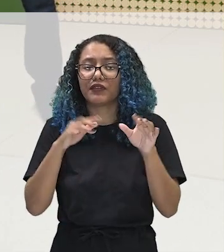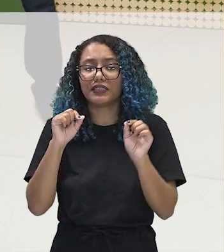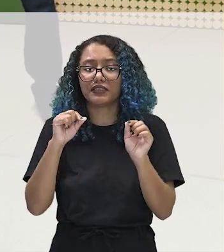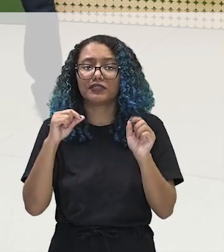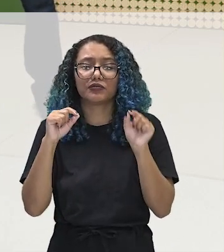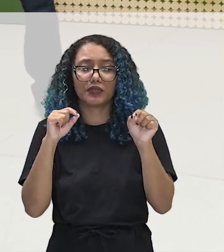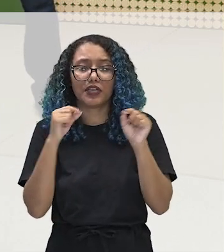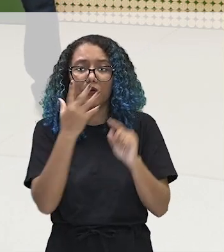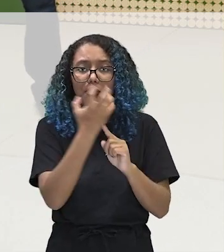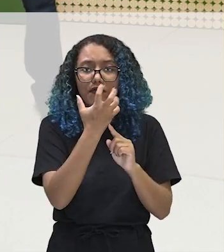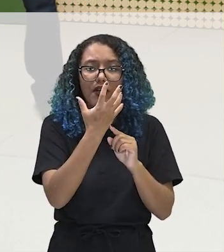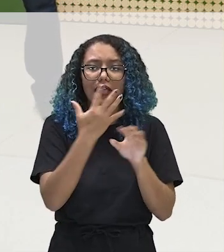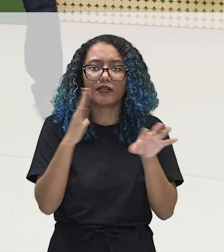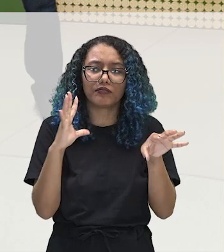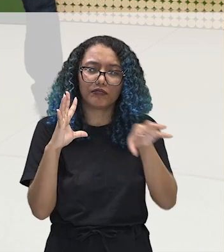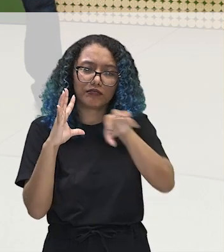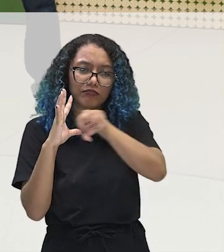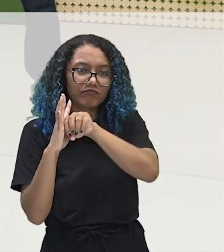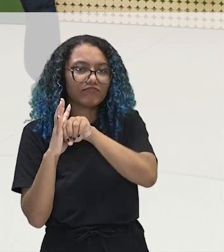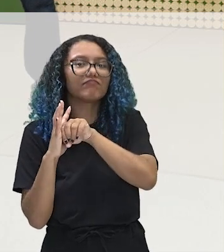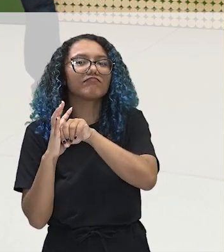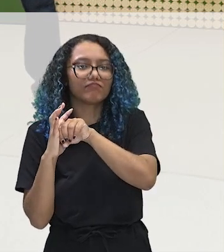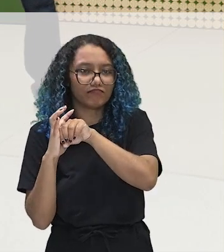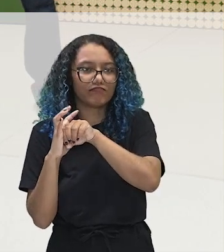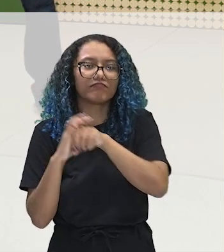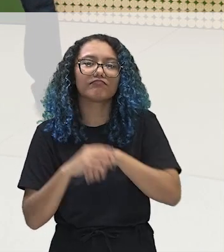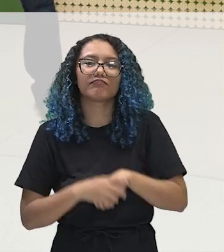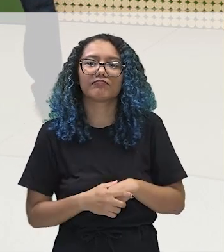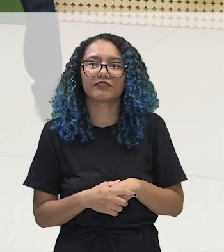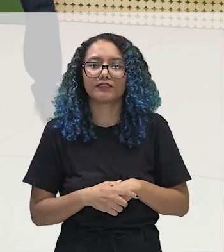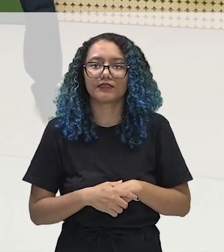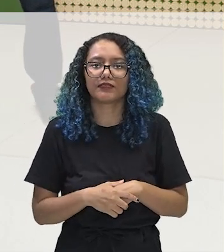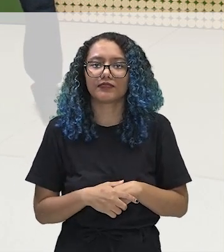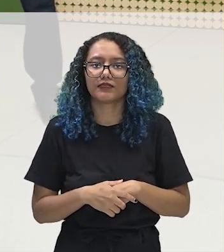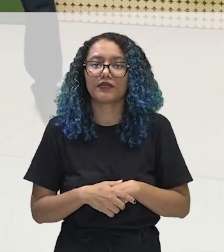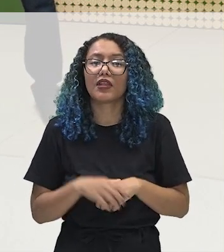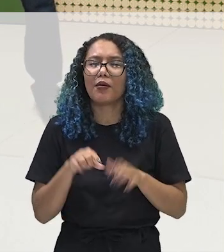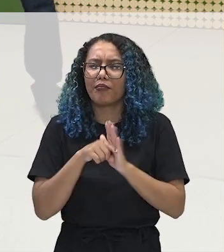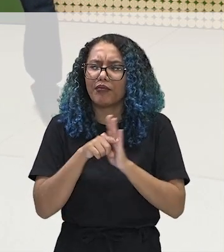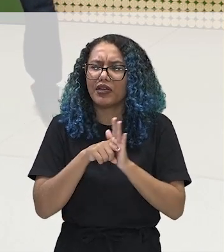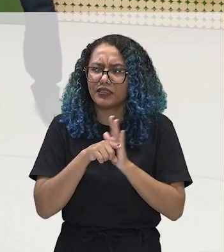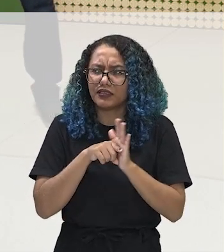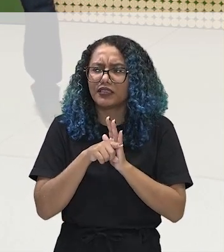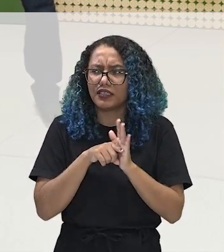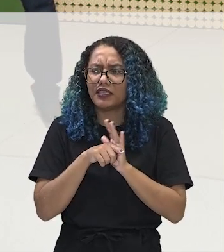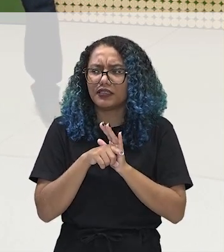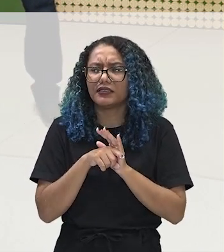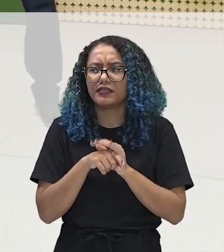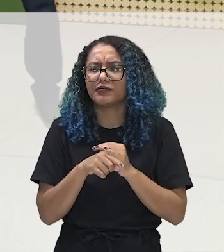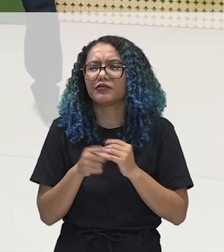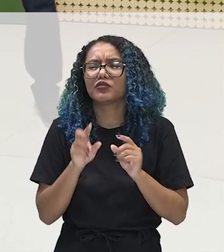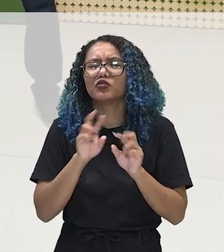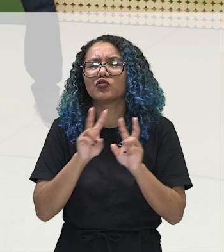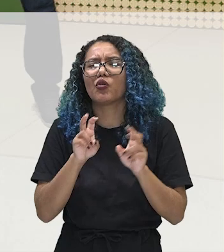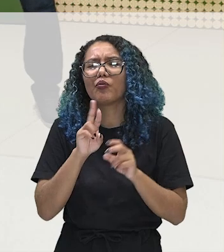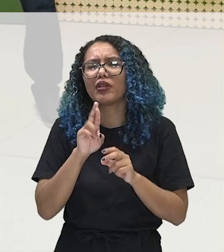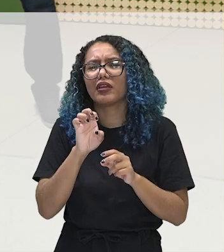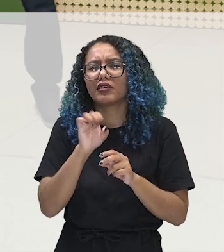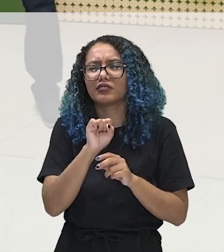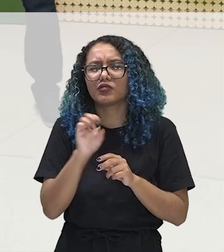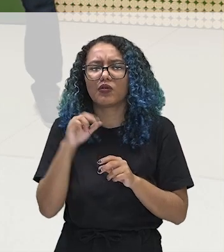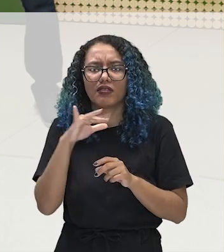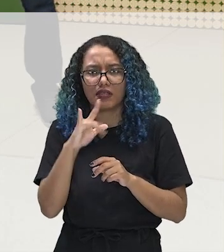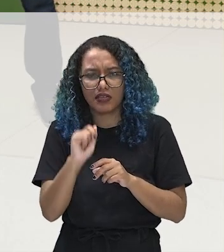absorvido. Pesquisem aí para vocês saberem um pouco mais aí sobre o fenômeno da ressonância, tá? Não é o objetivo da nossa